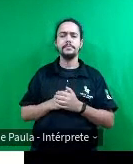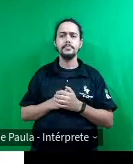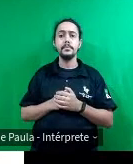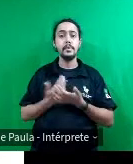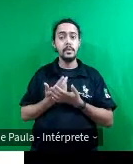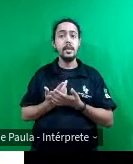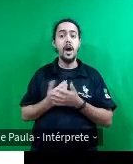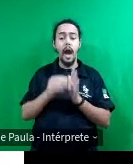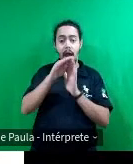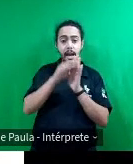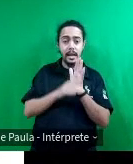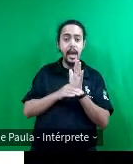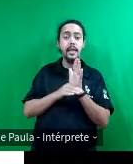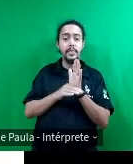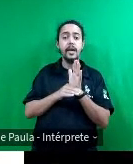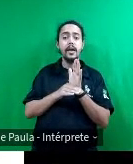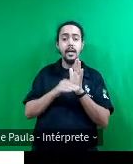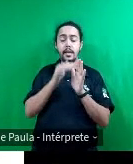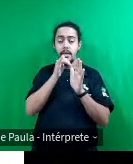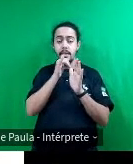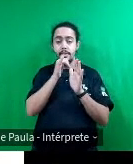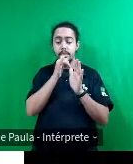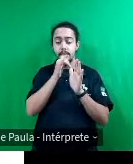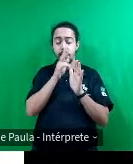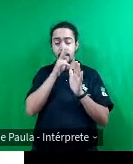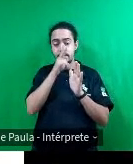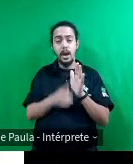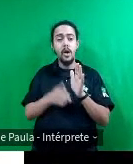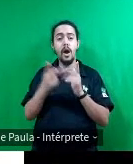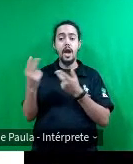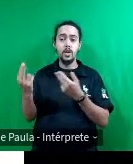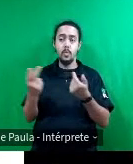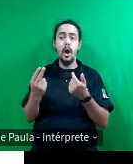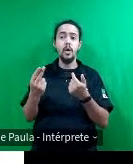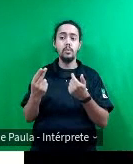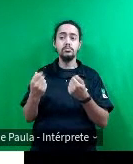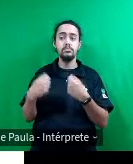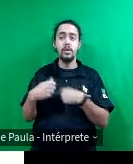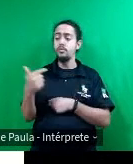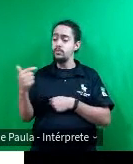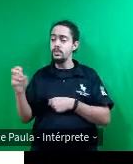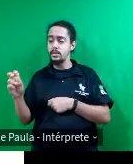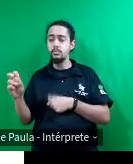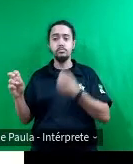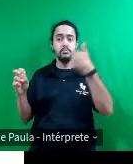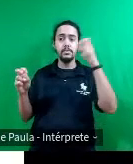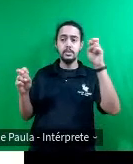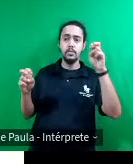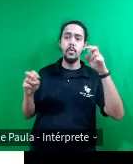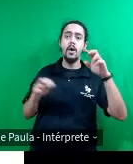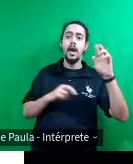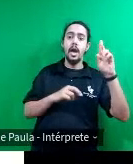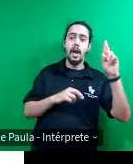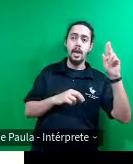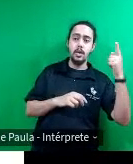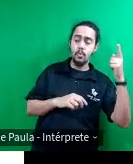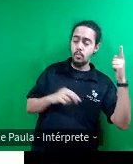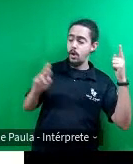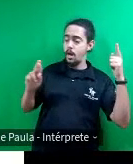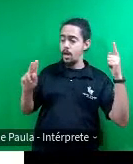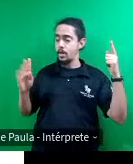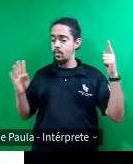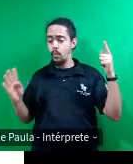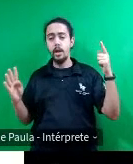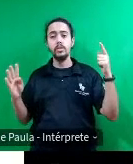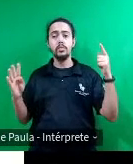no R4 vai ser igual ao do R1. Será? Aqui, ó, claro, né, 25 volts no R4, queda de tensão de 25 volts no R1.